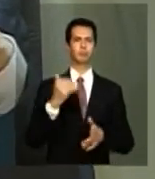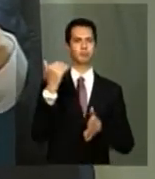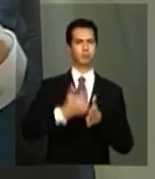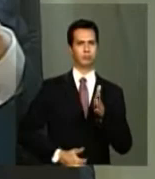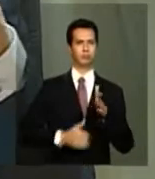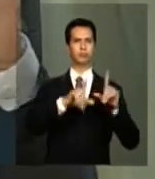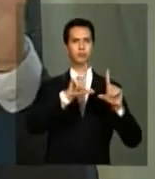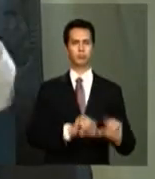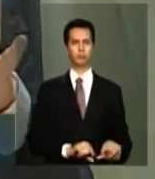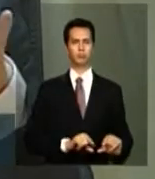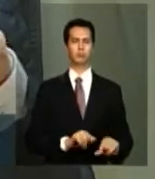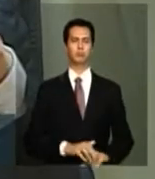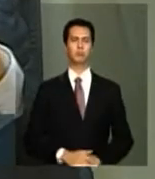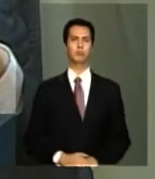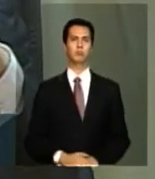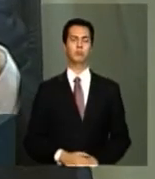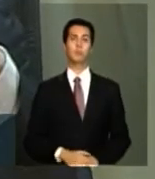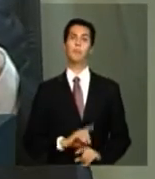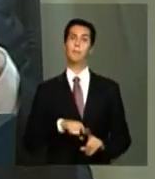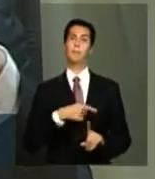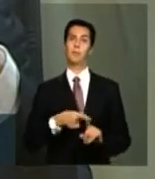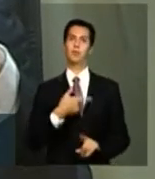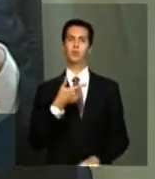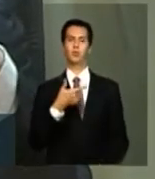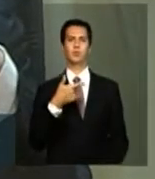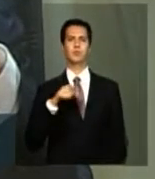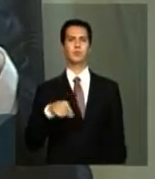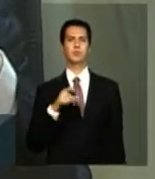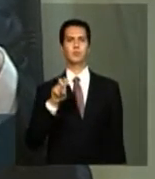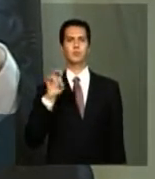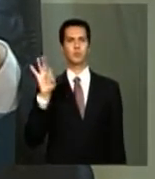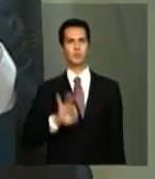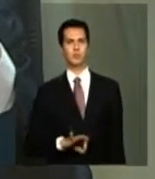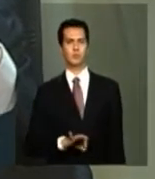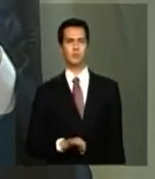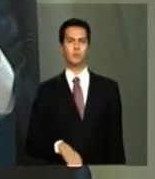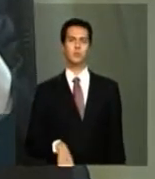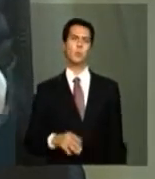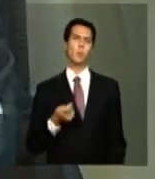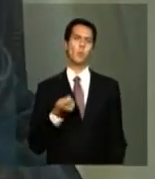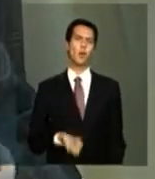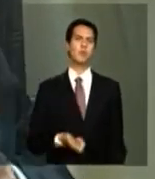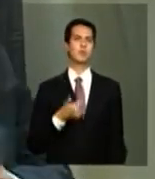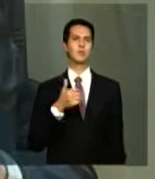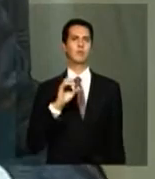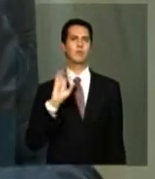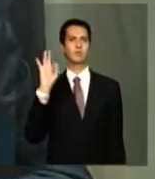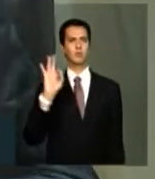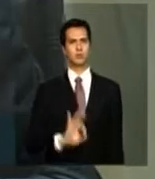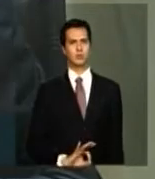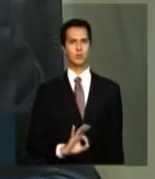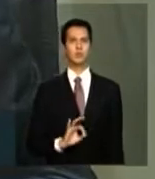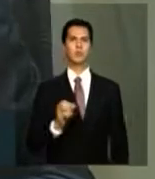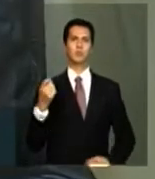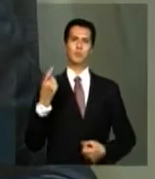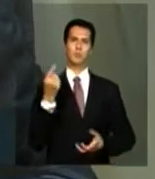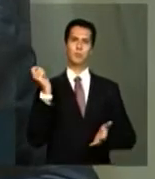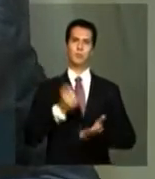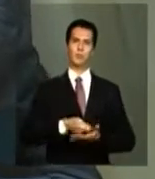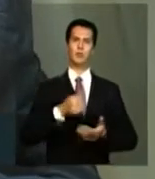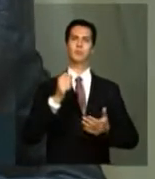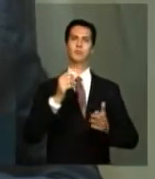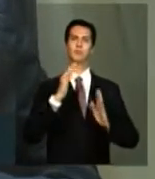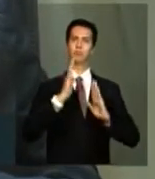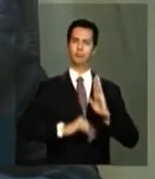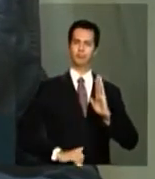reduzindo com o IPI mais 2,5% Dá quase 10% de redução de preço